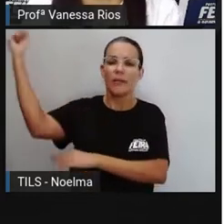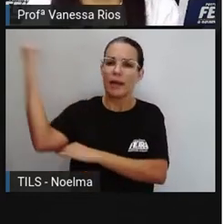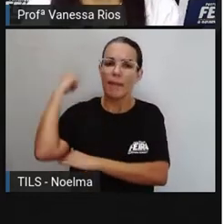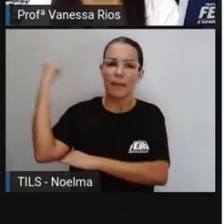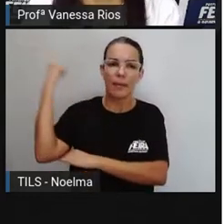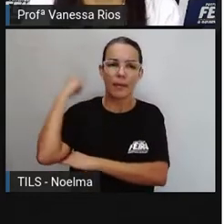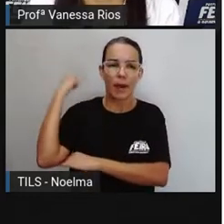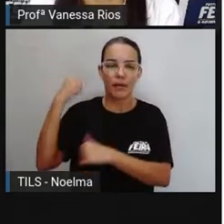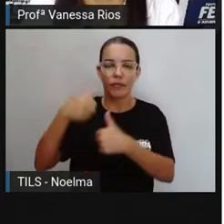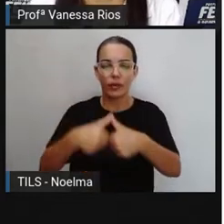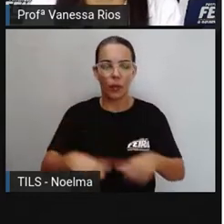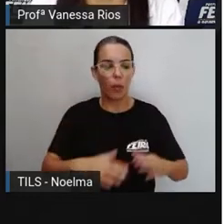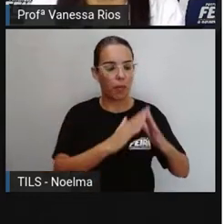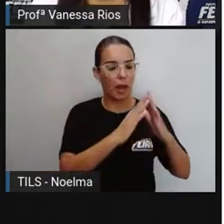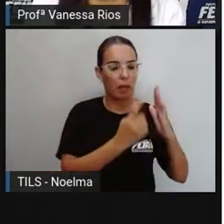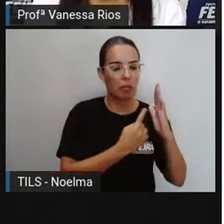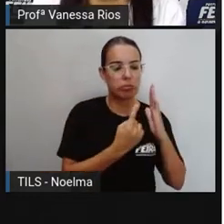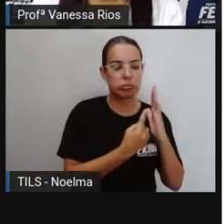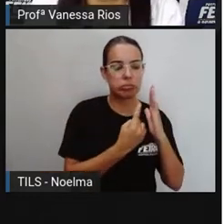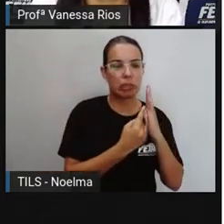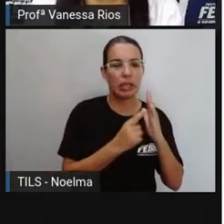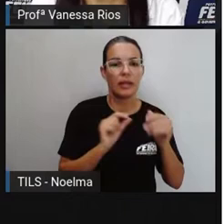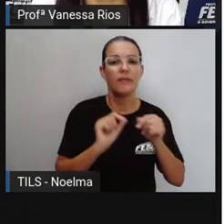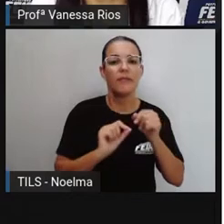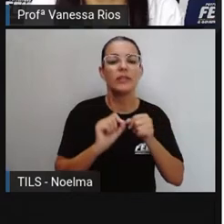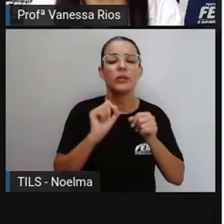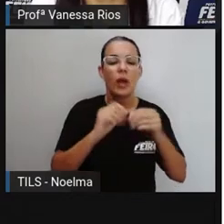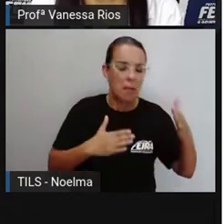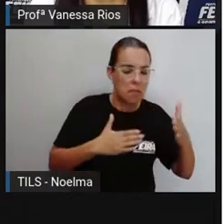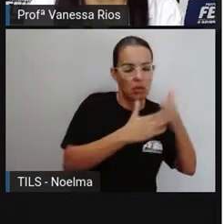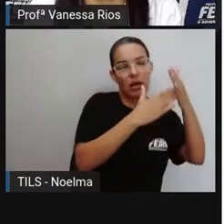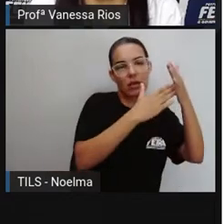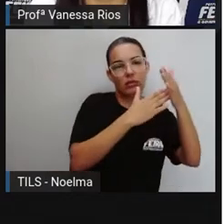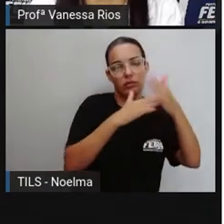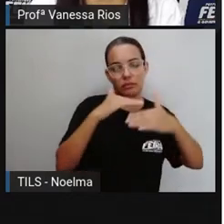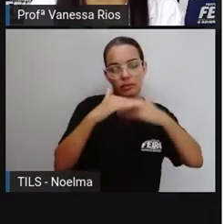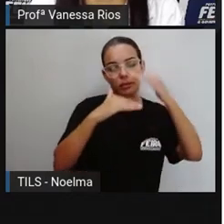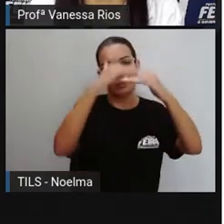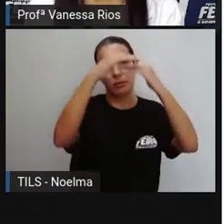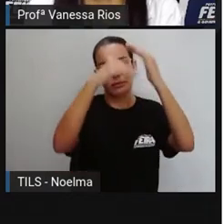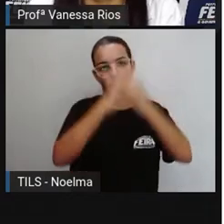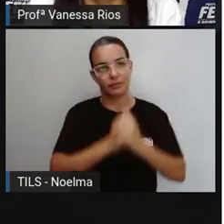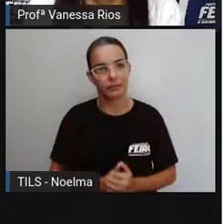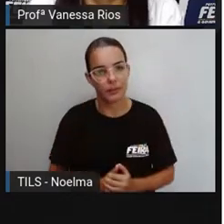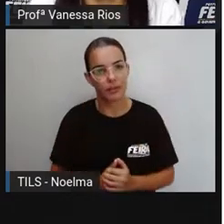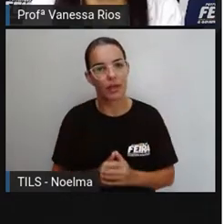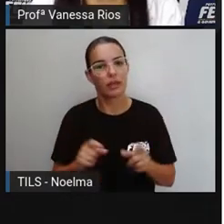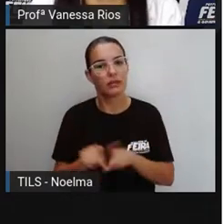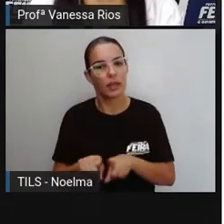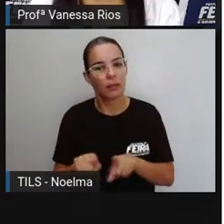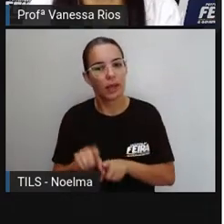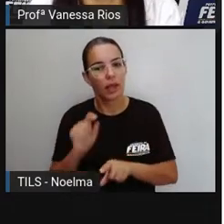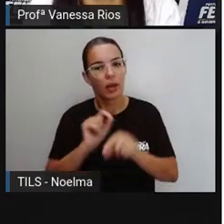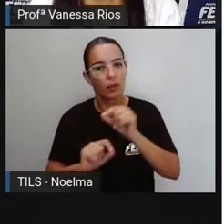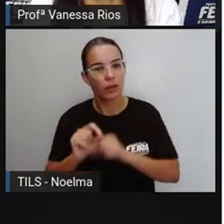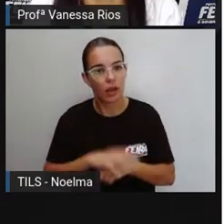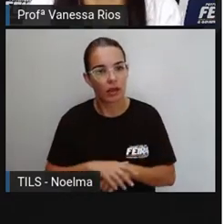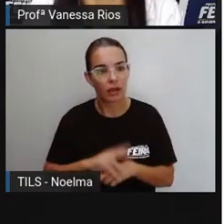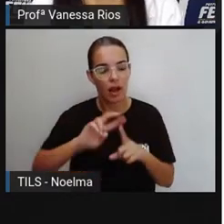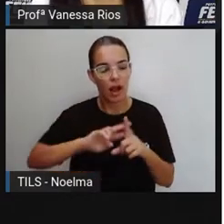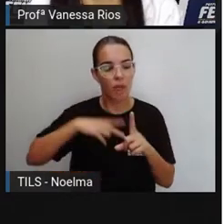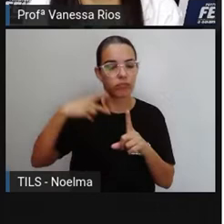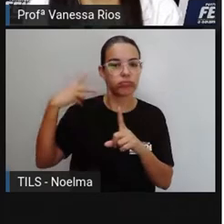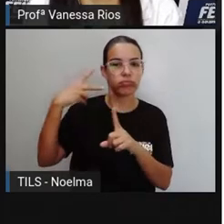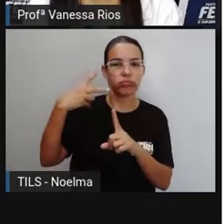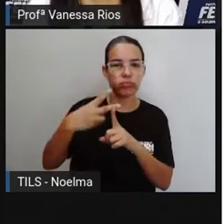aí parados. Então, houve uma limitação dentro desse processo. Se aumentou também, dentro desse período, o uso,